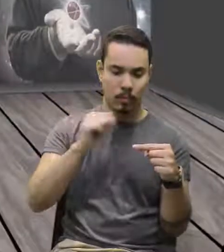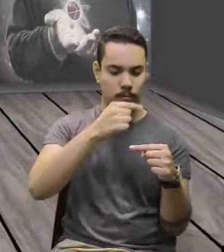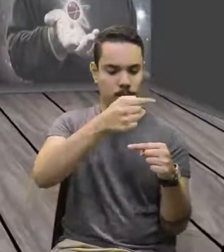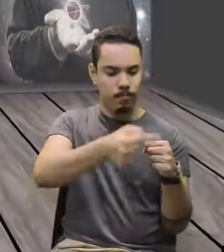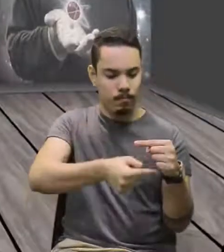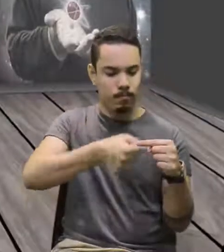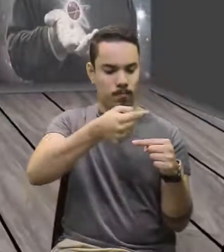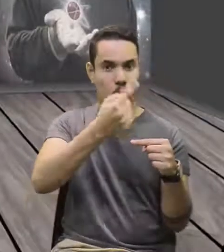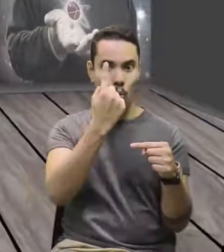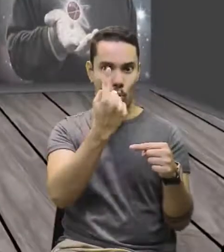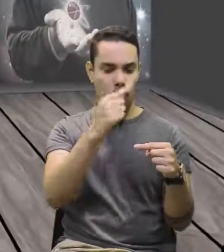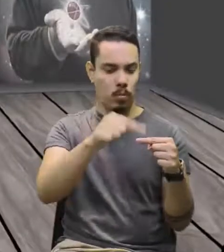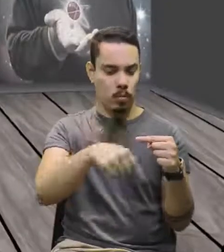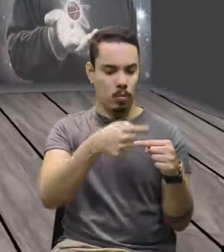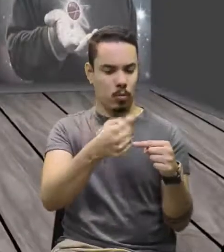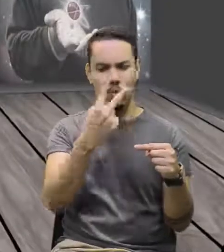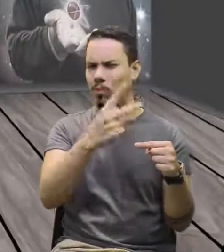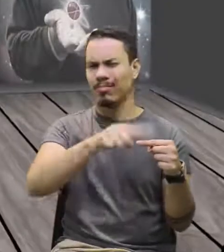né? Pode ter